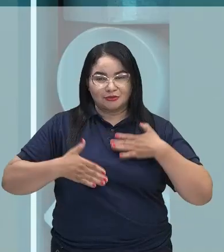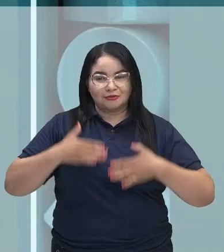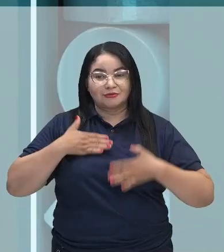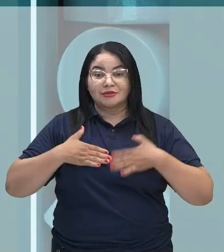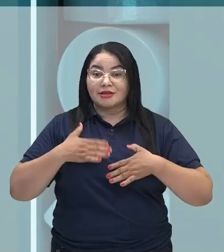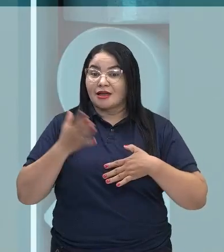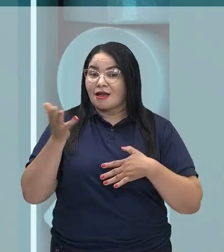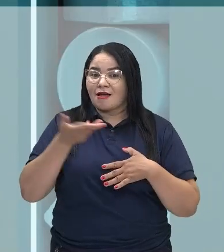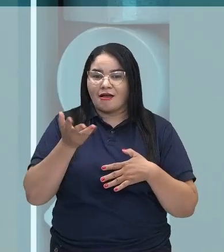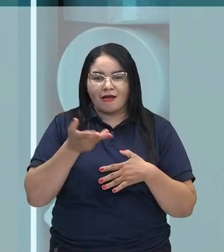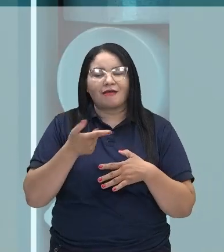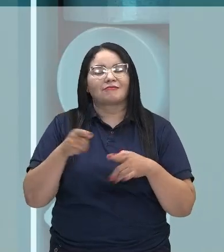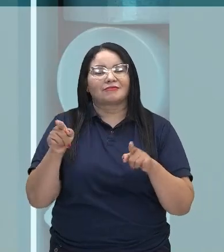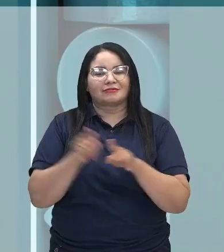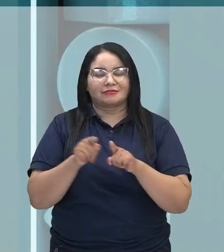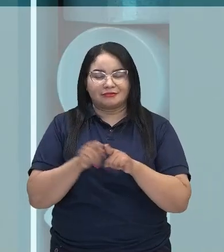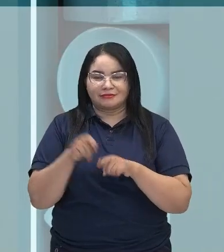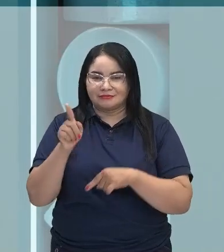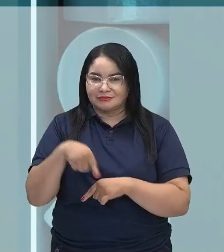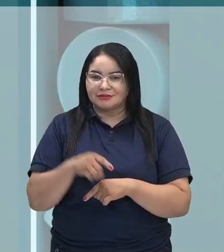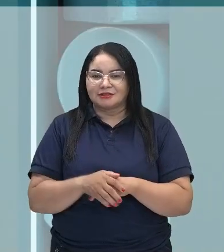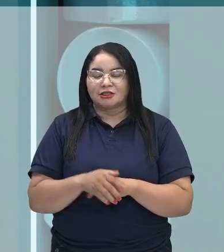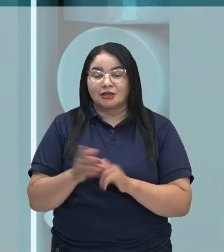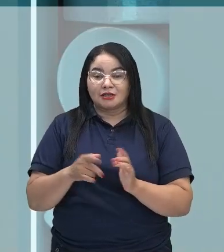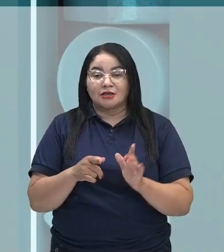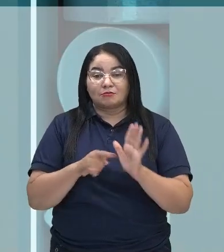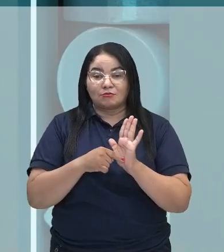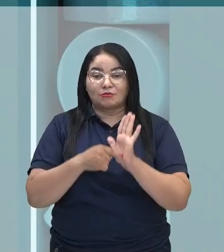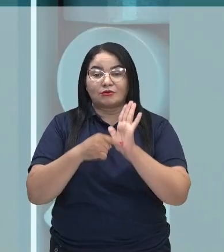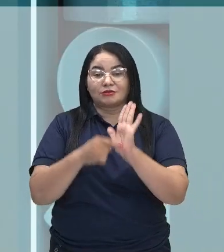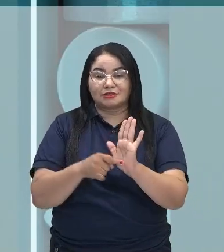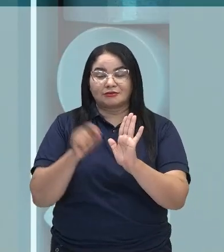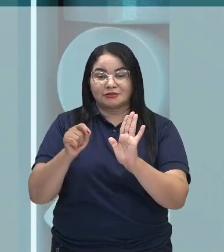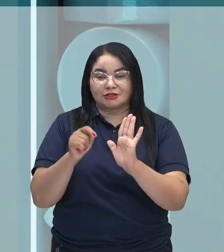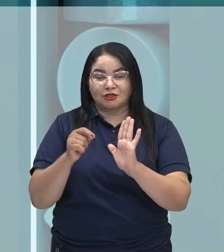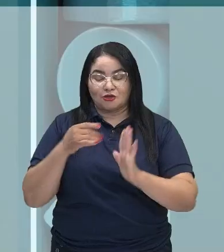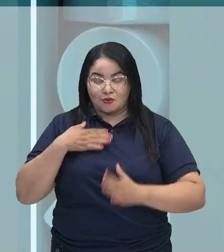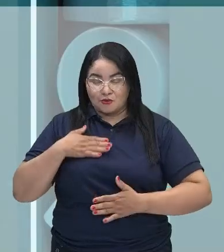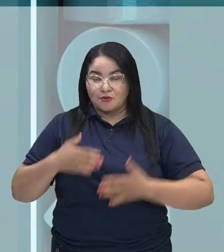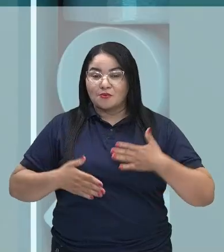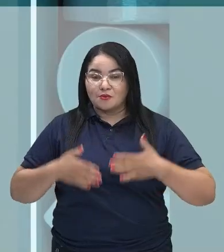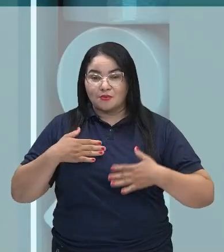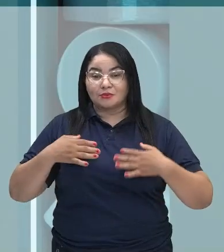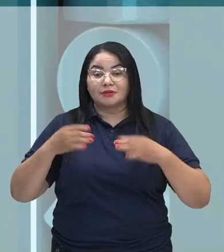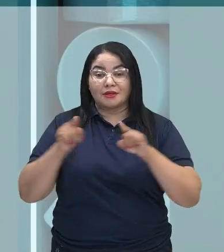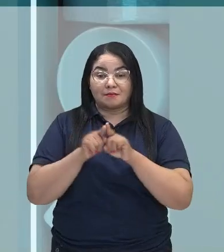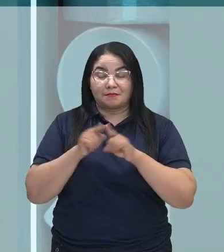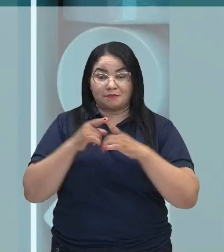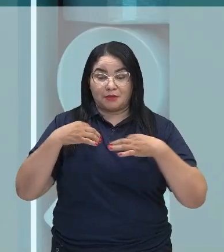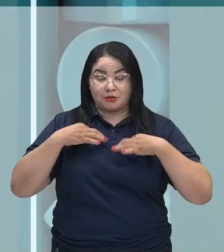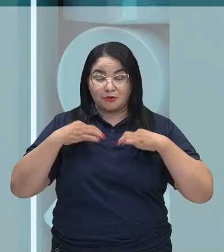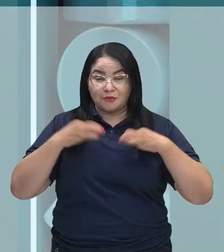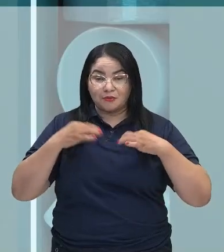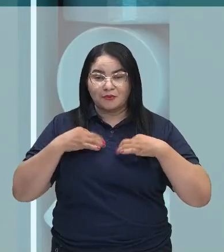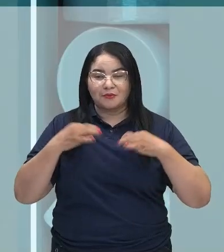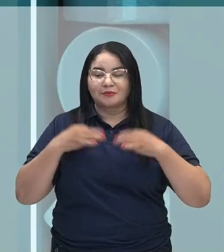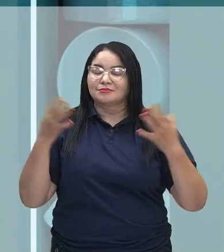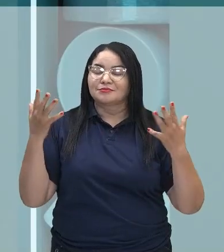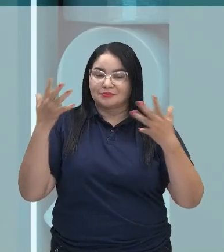rápidos da quadrilha e depois eles mostraram o figurino ali, todos lindos